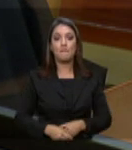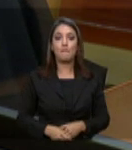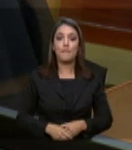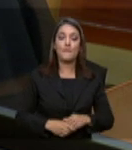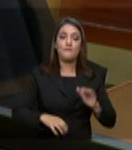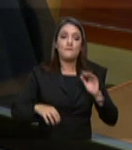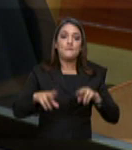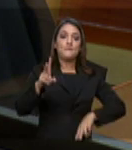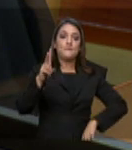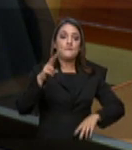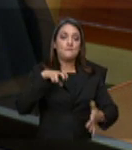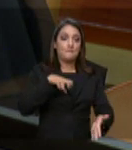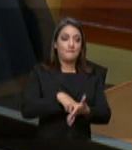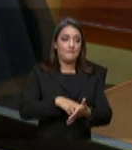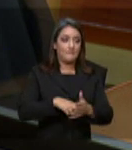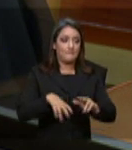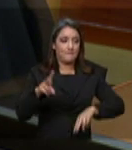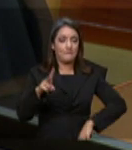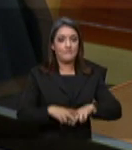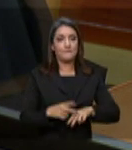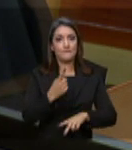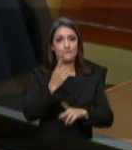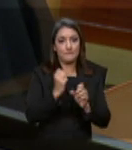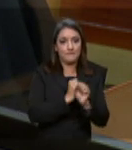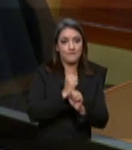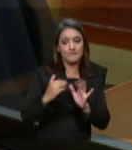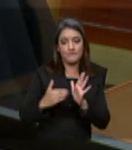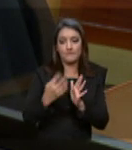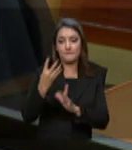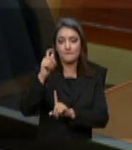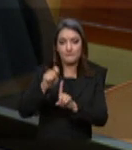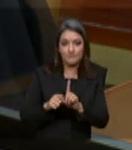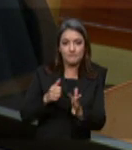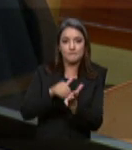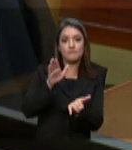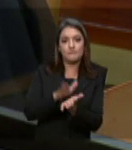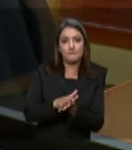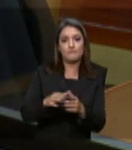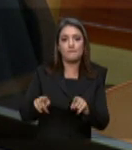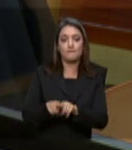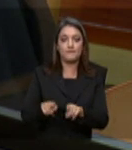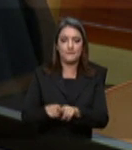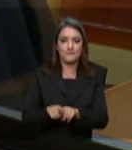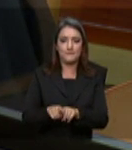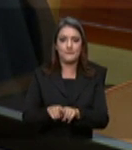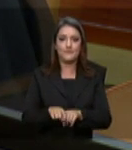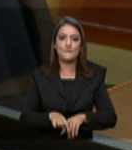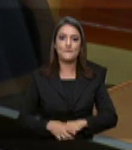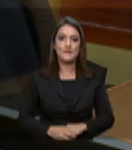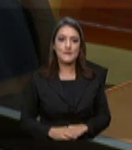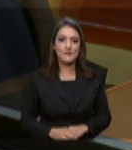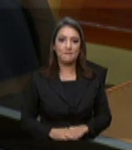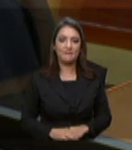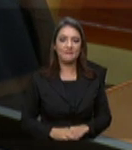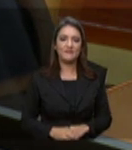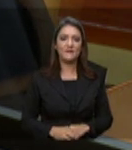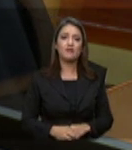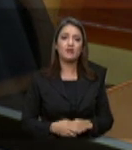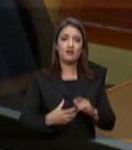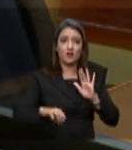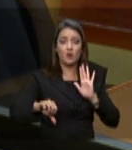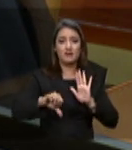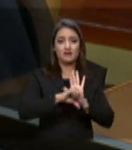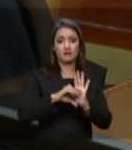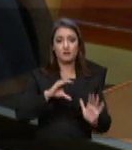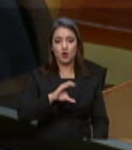pena de reclusão de um a quatro meses e multa além da pena correspondente à violência ao crime de coação